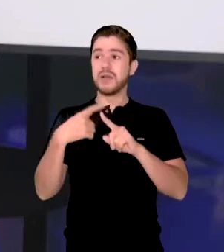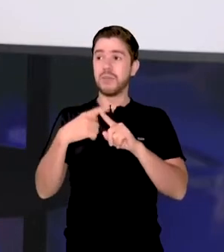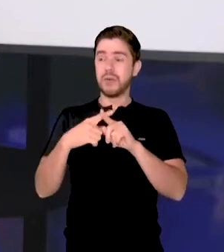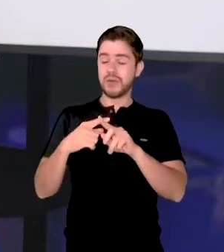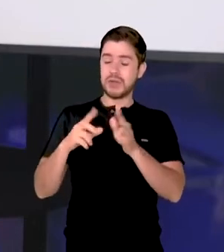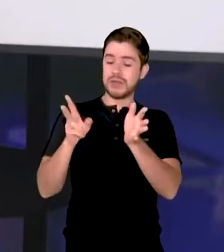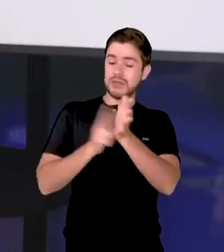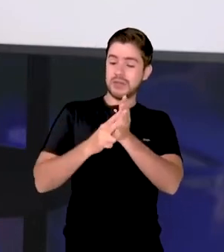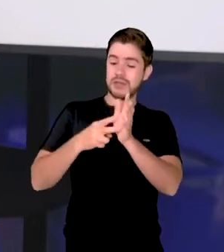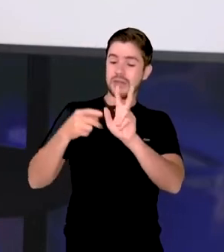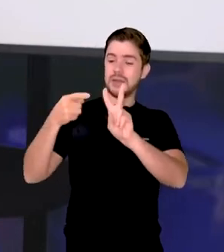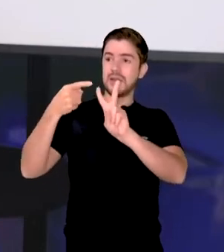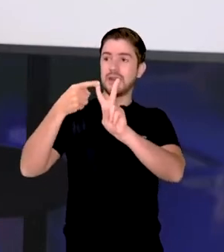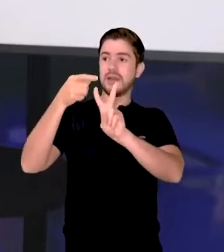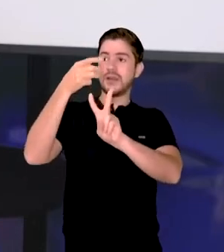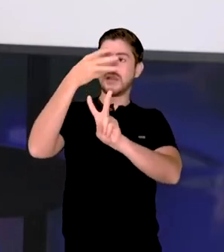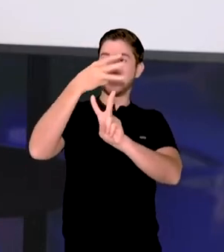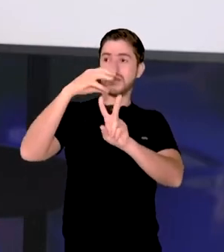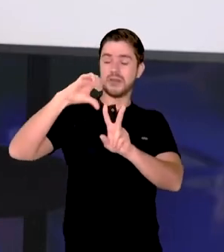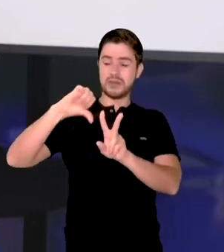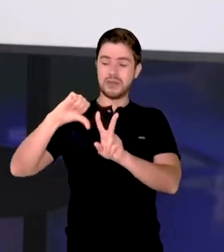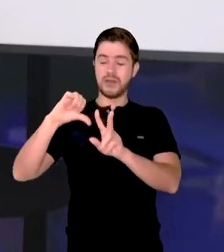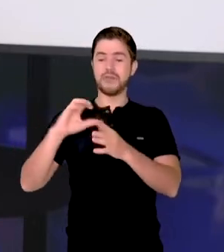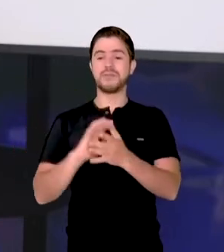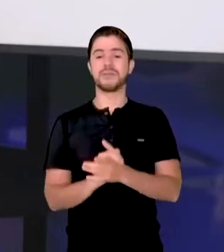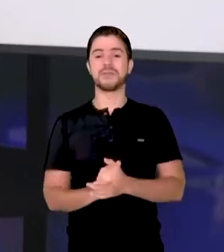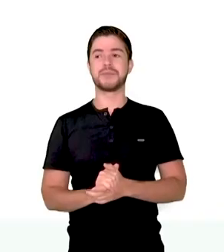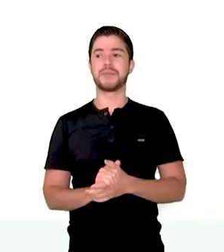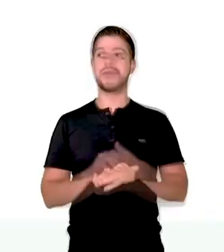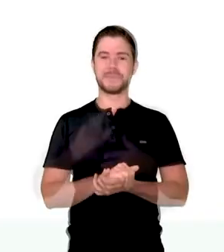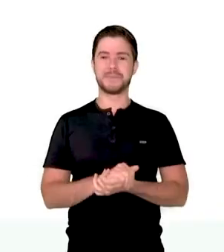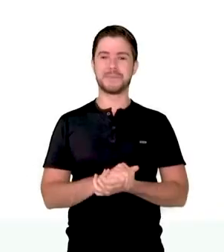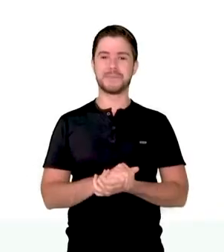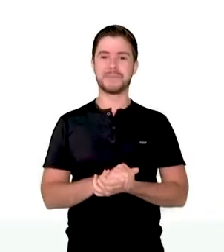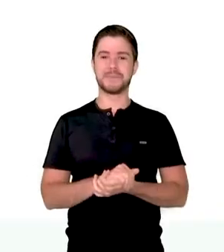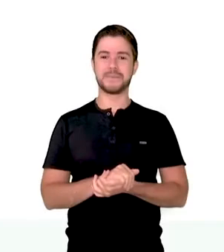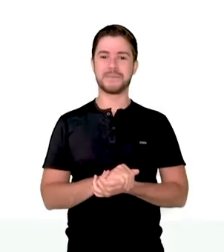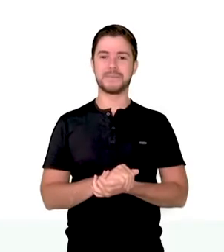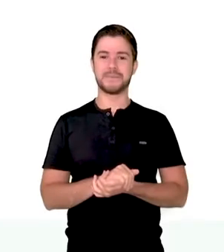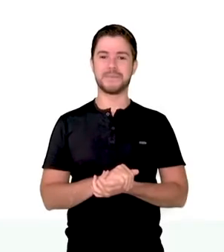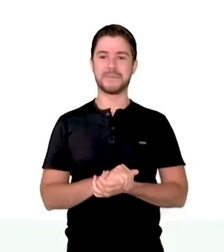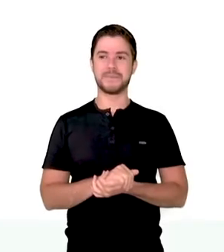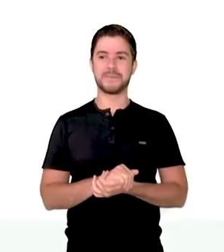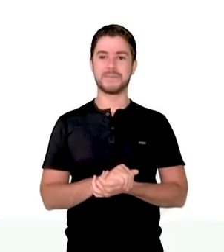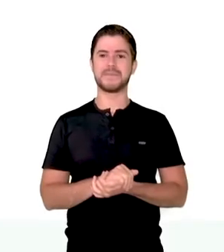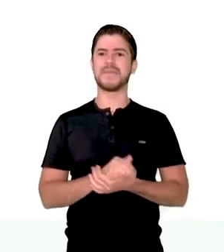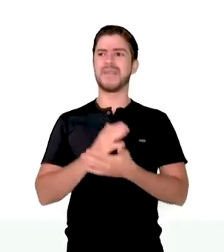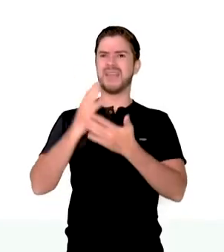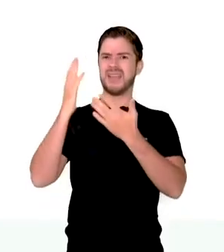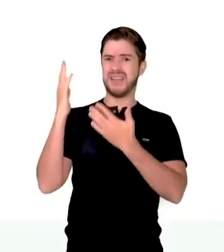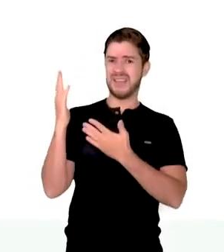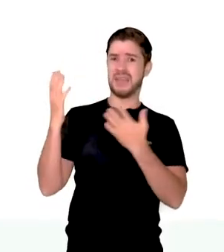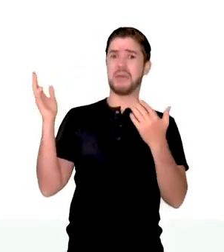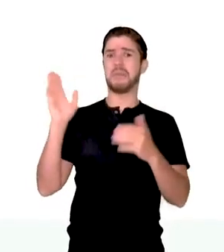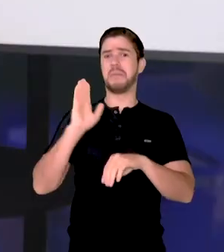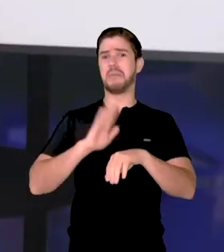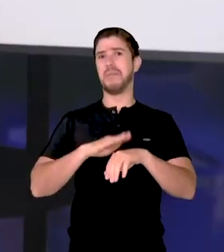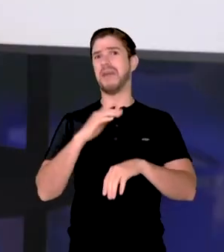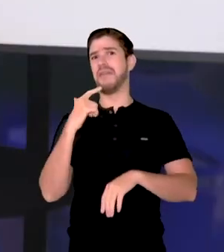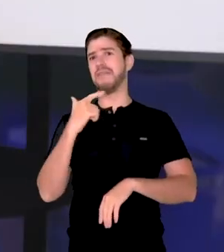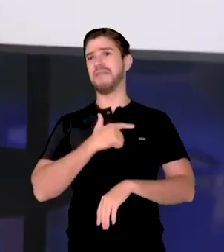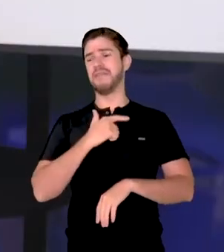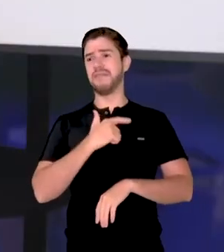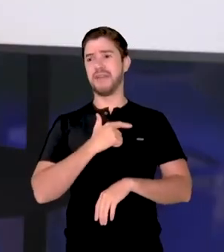de 9 tudo bem Galera o próximo exemplo agora para vocês Essa é muito feia ainda pessoal